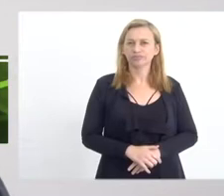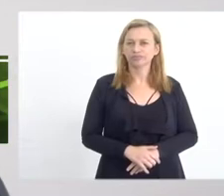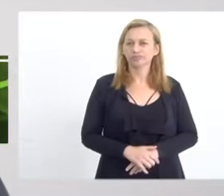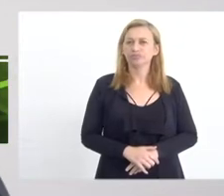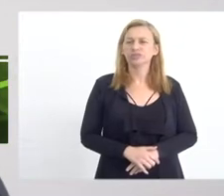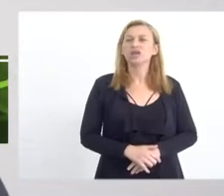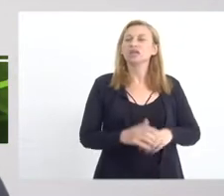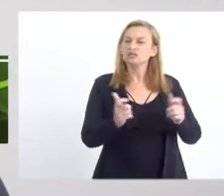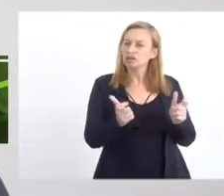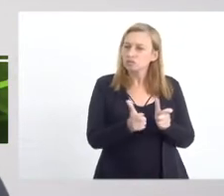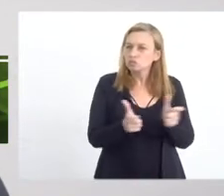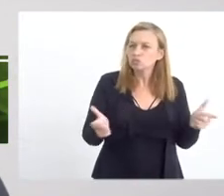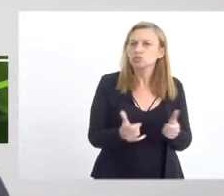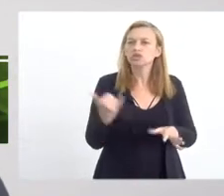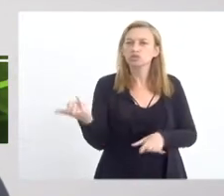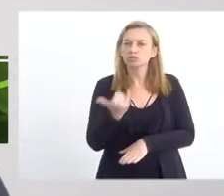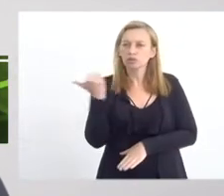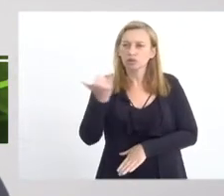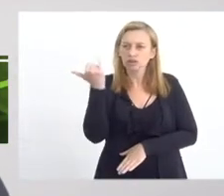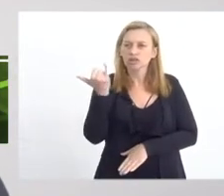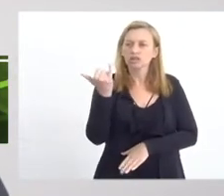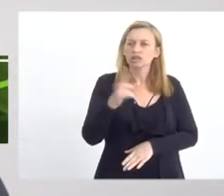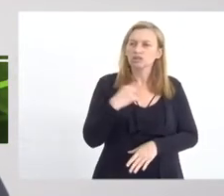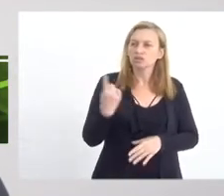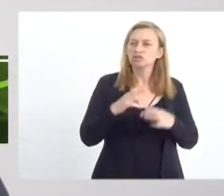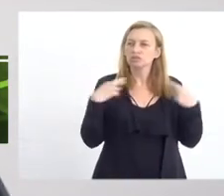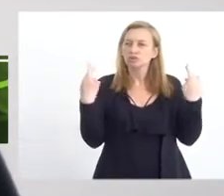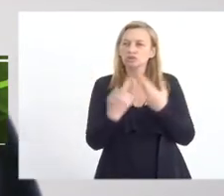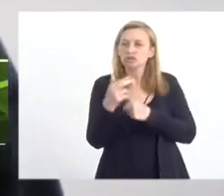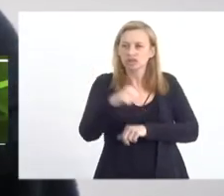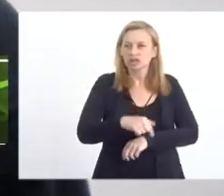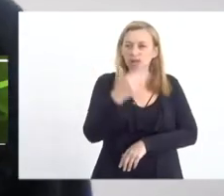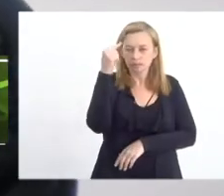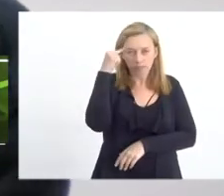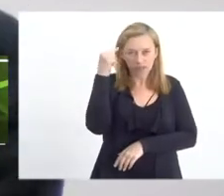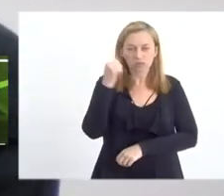essa é uma da grande importância da gente estar reunida aqui hoje, penso eu.